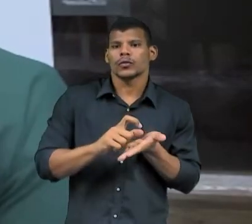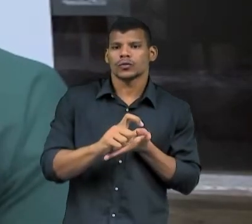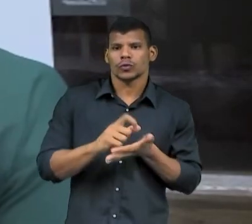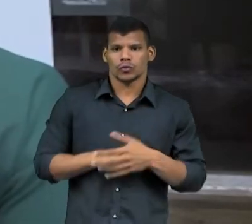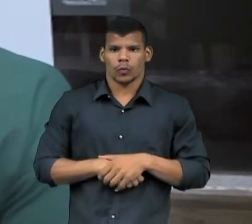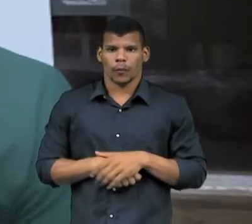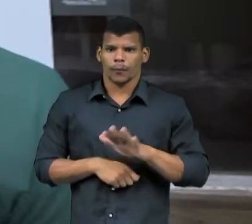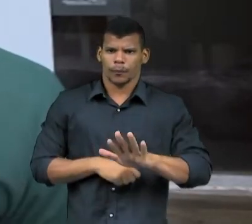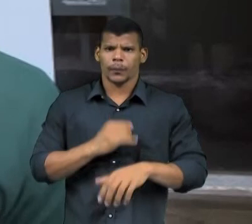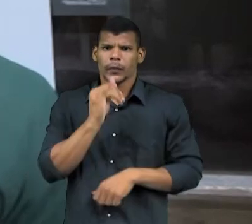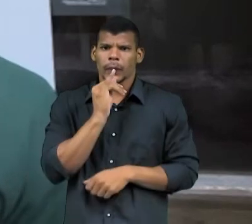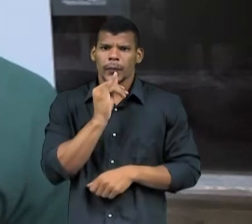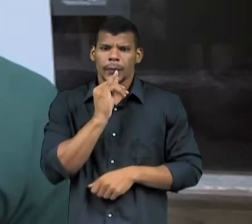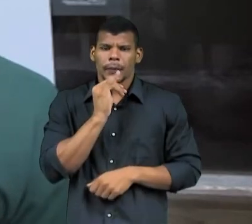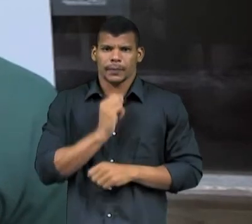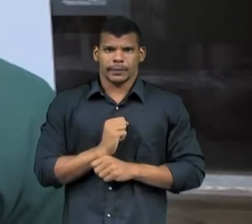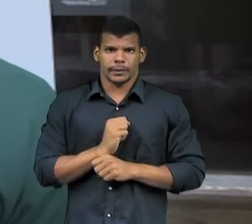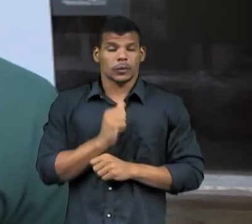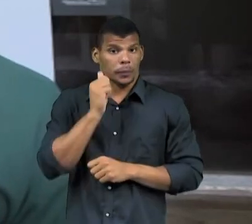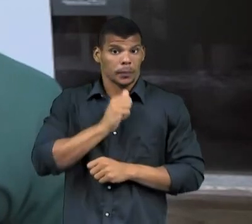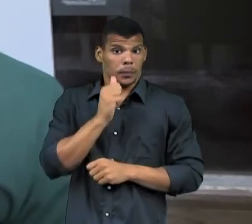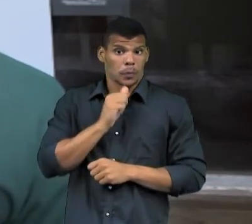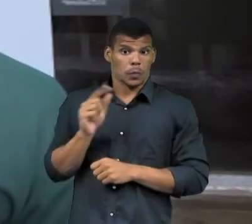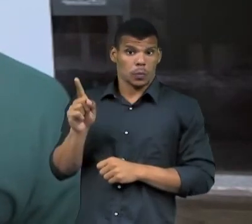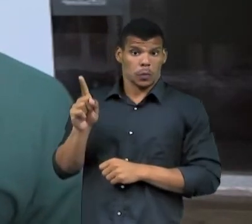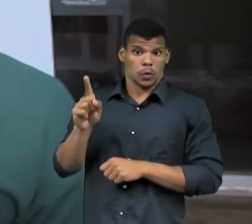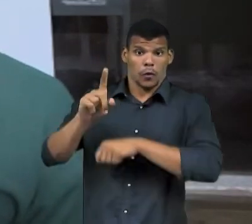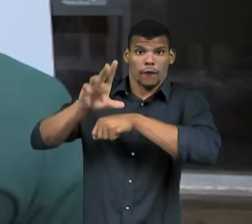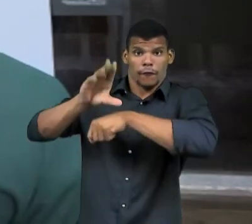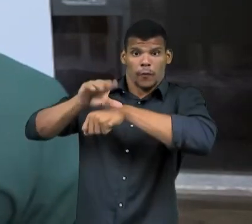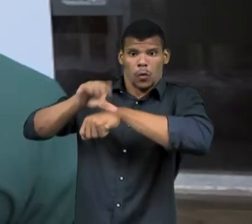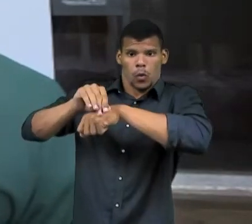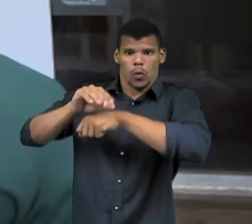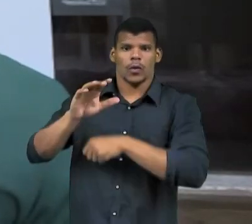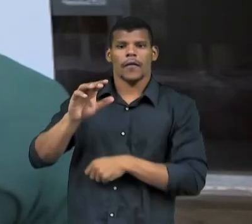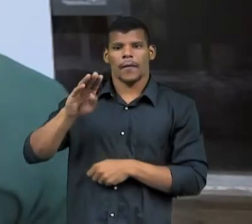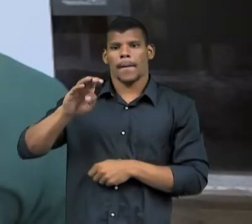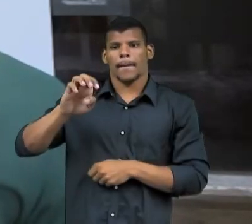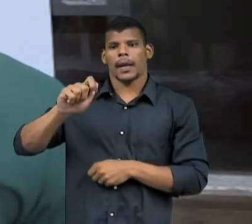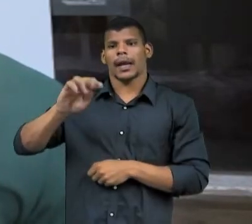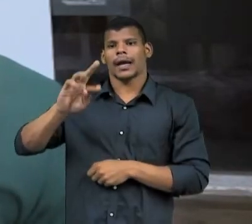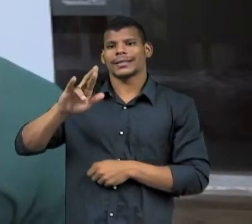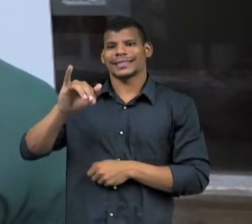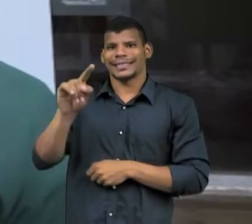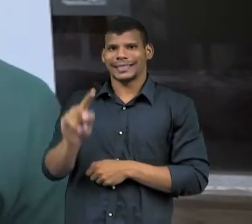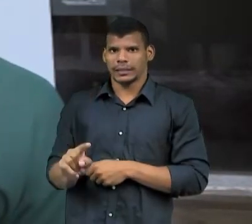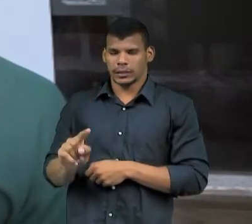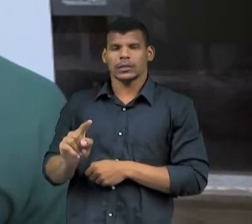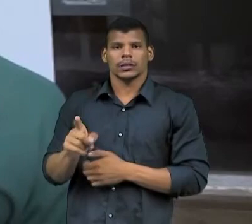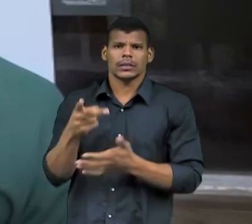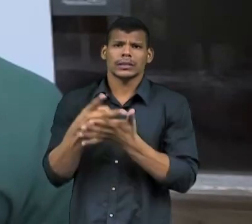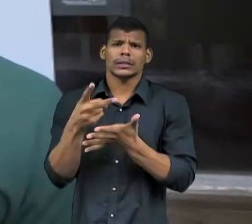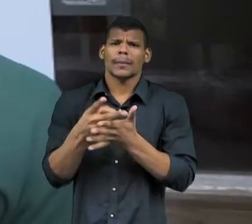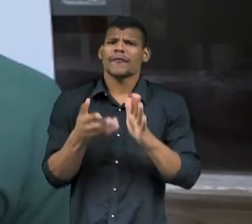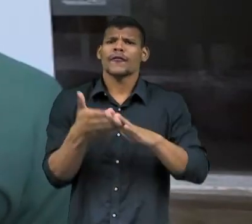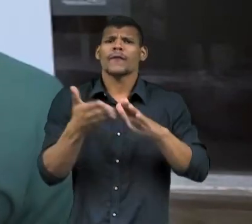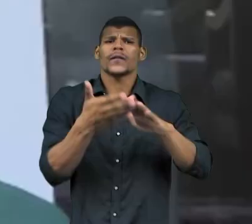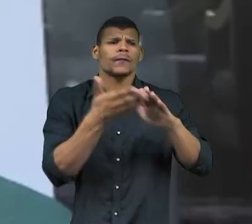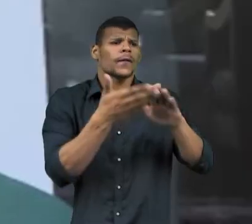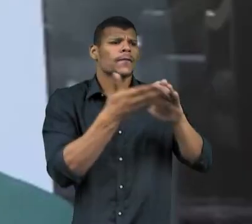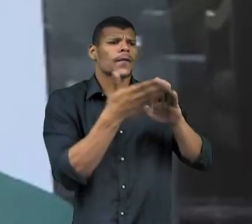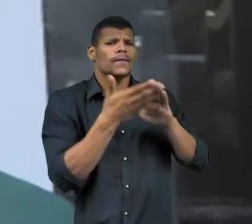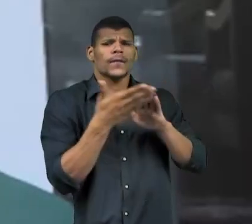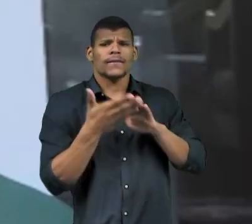fotógrafa e criadora de conteúdo na internet, a publicitária Beatriz Macedo sempre está viajando para vários